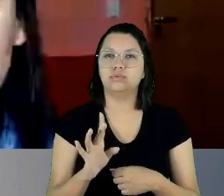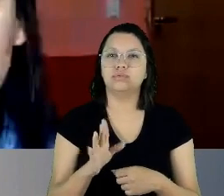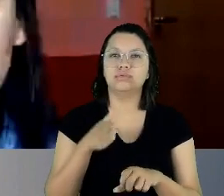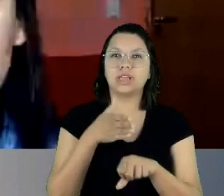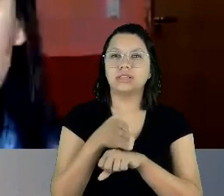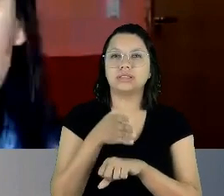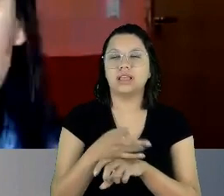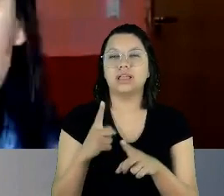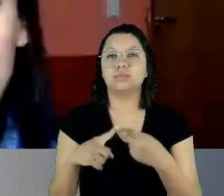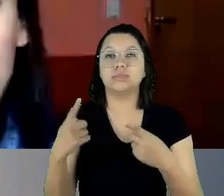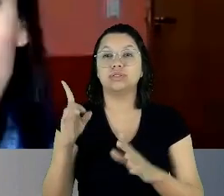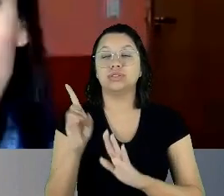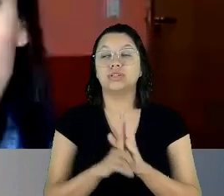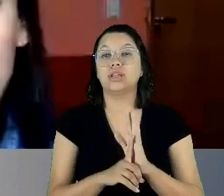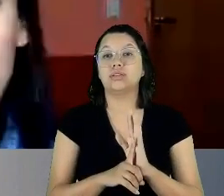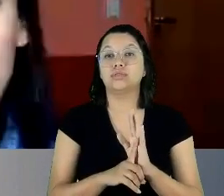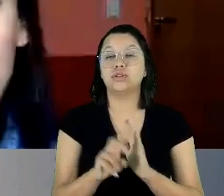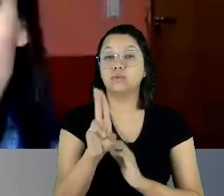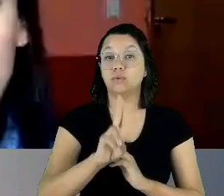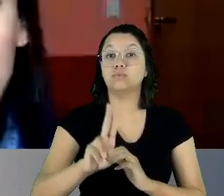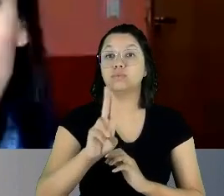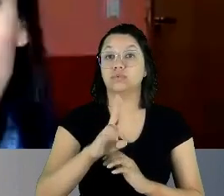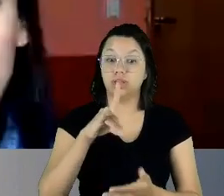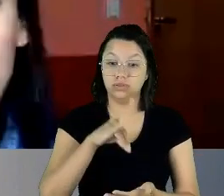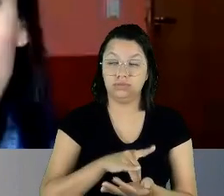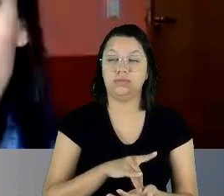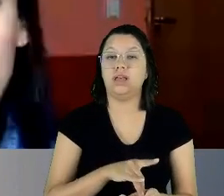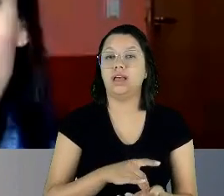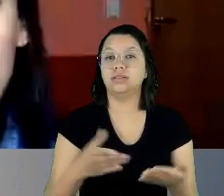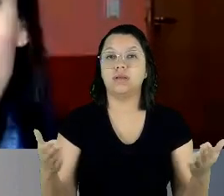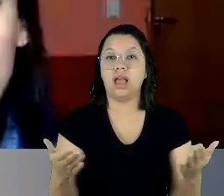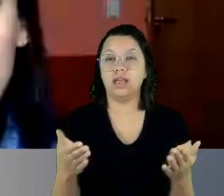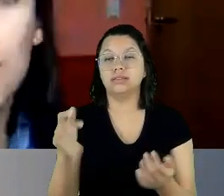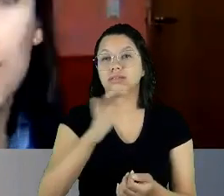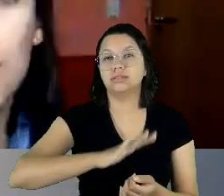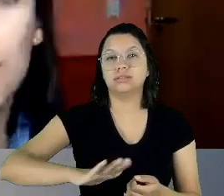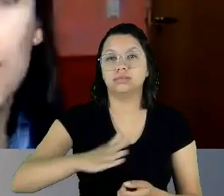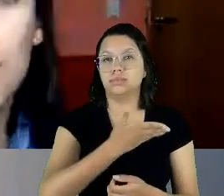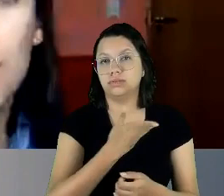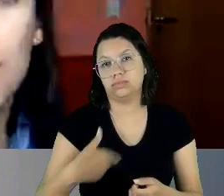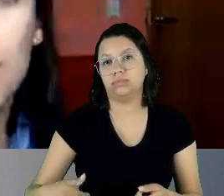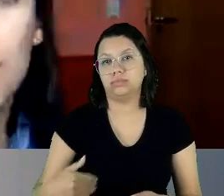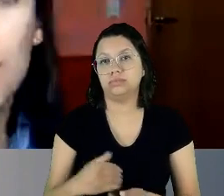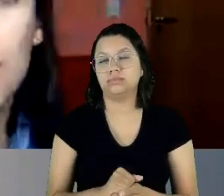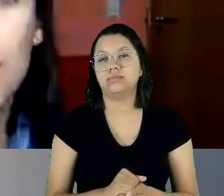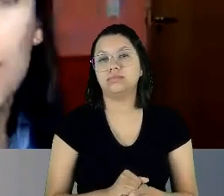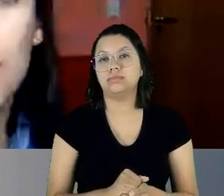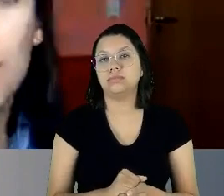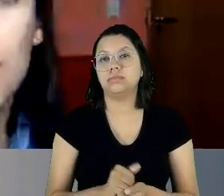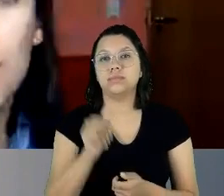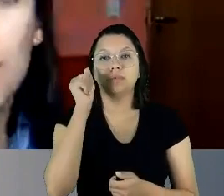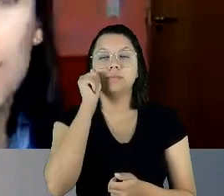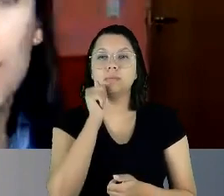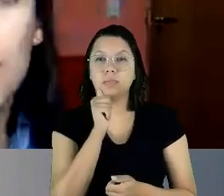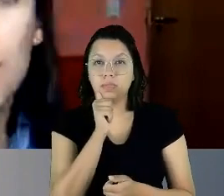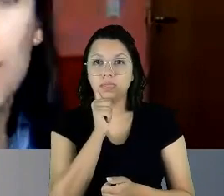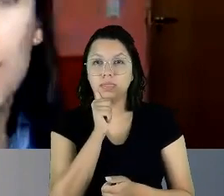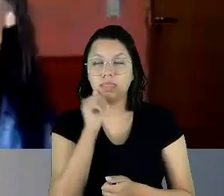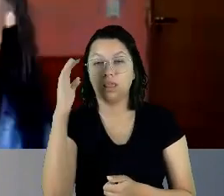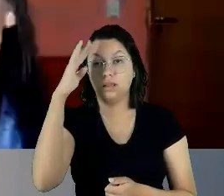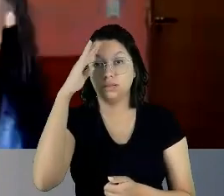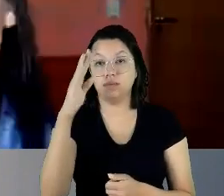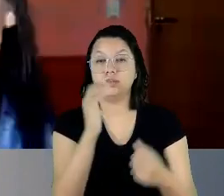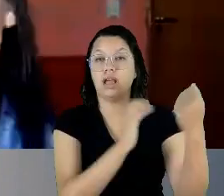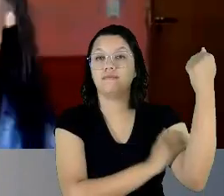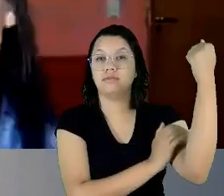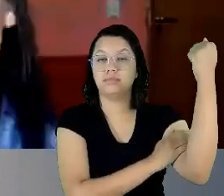só de acesso, mas o direito de usufruir, de fato, né, desse espaço público. E as mulheres, e principalmente